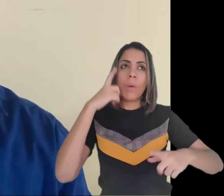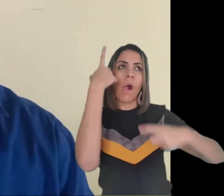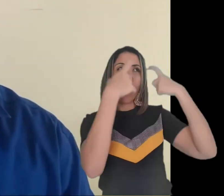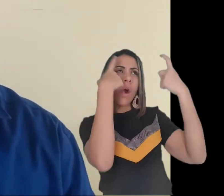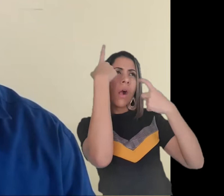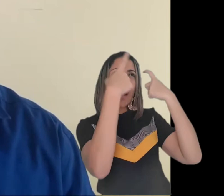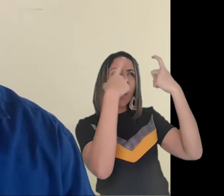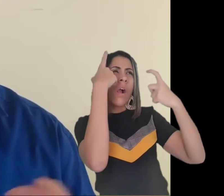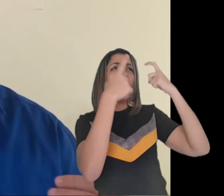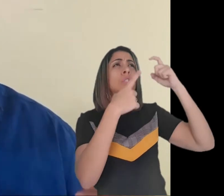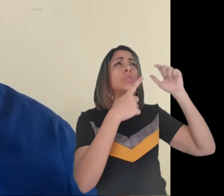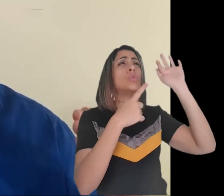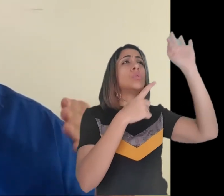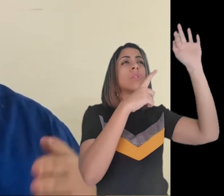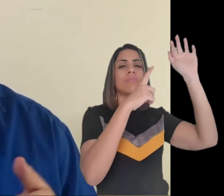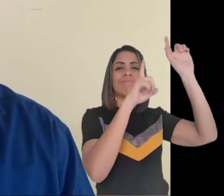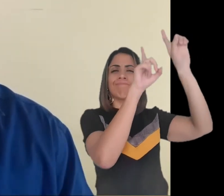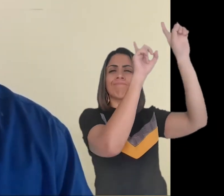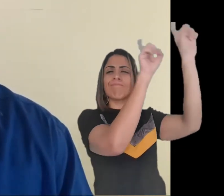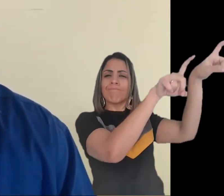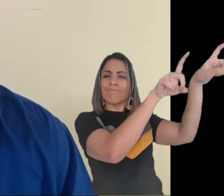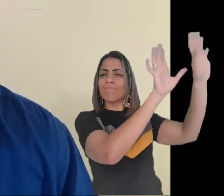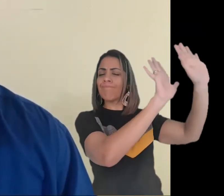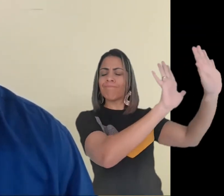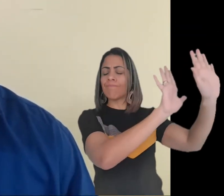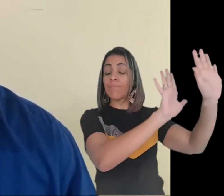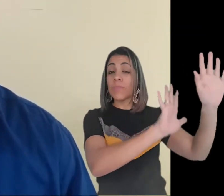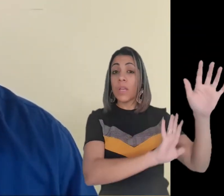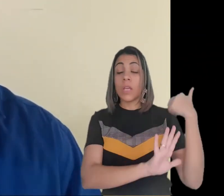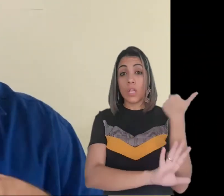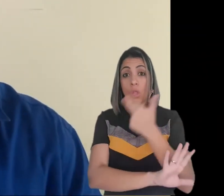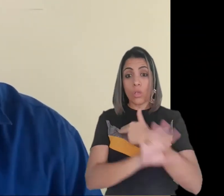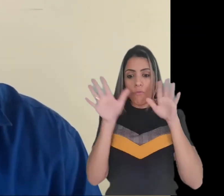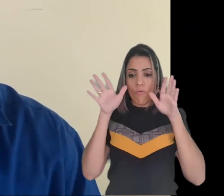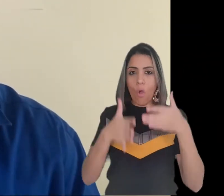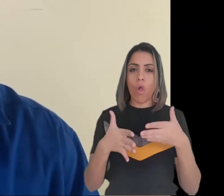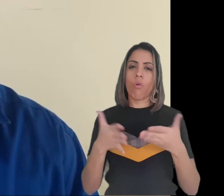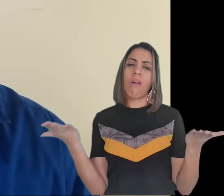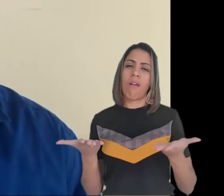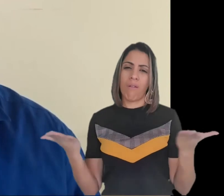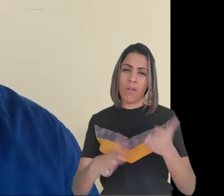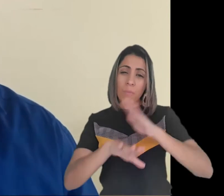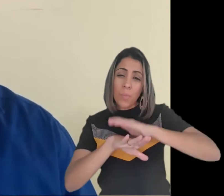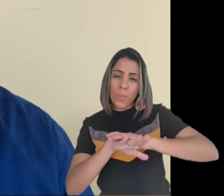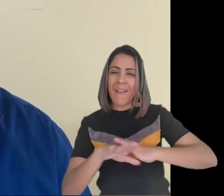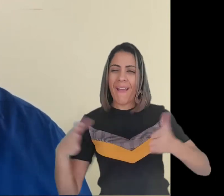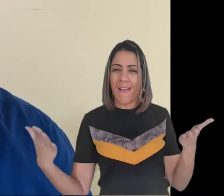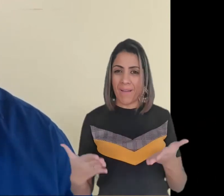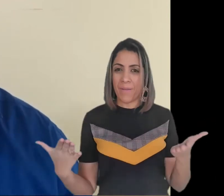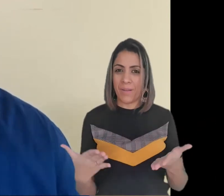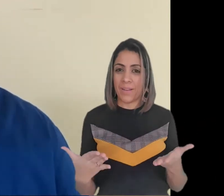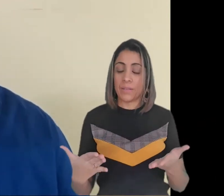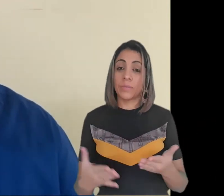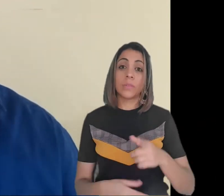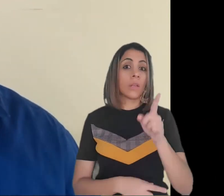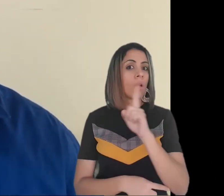essas preocupações futuras, e concentrar a nossa experiência no momento. Isso não é fácil de